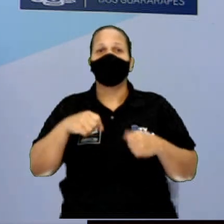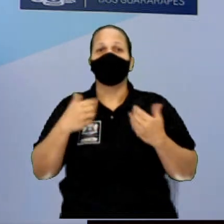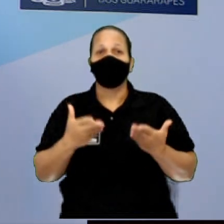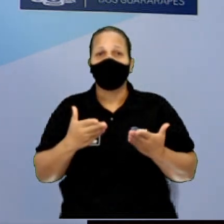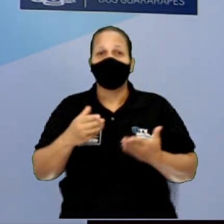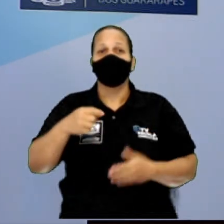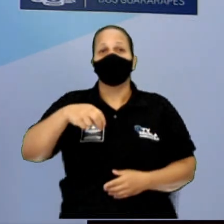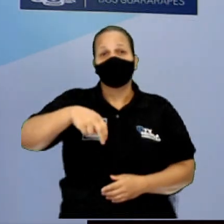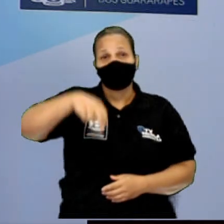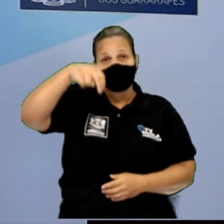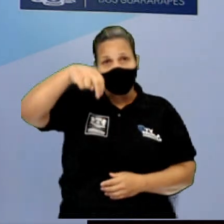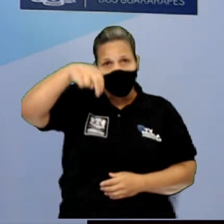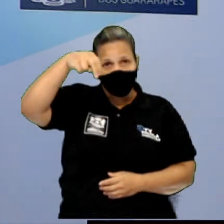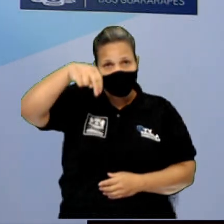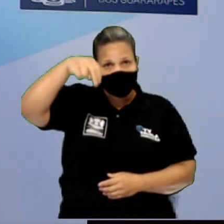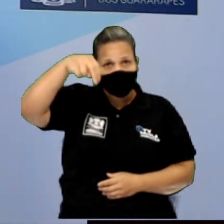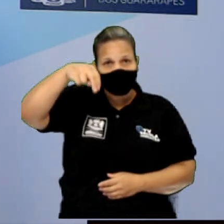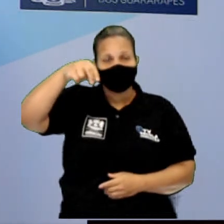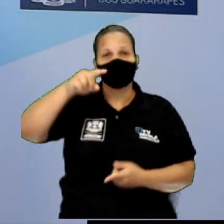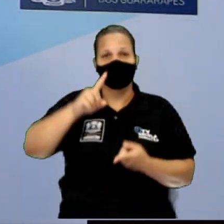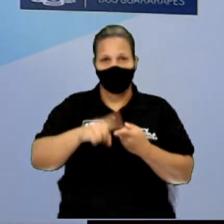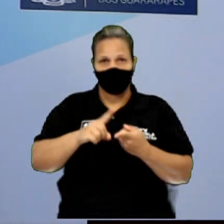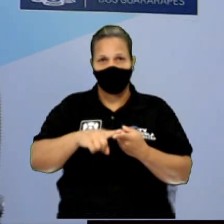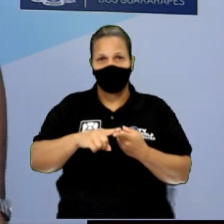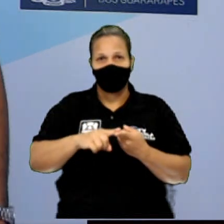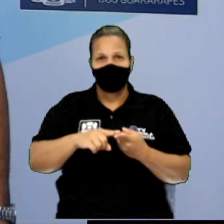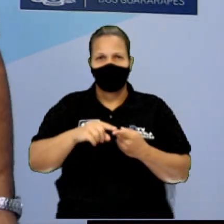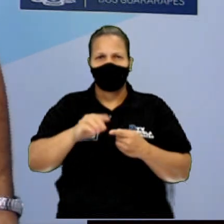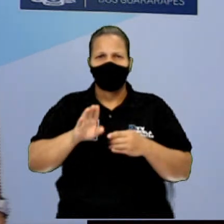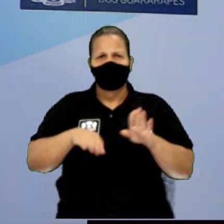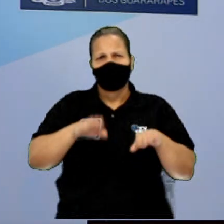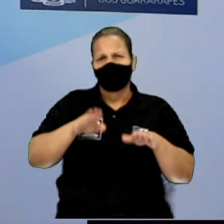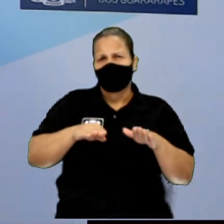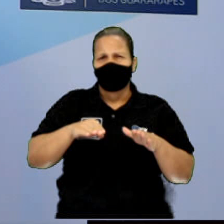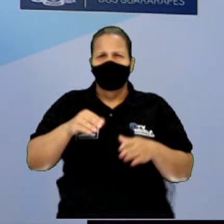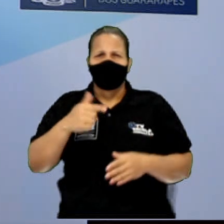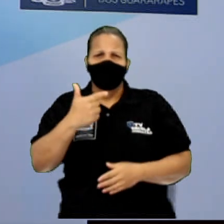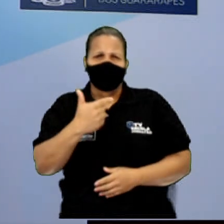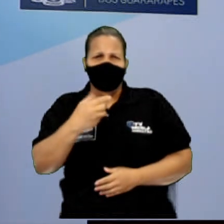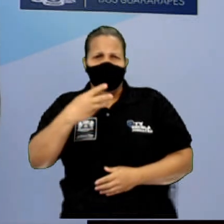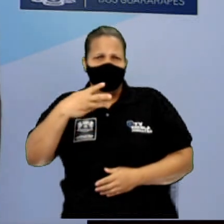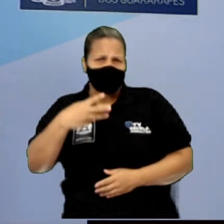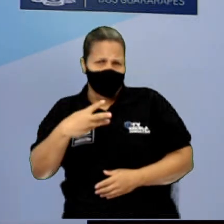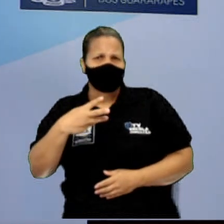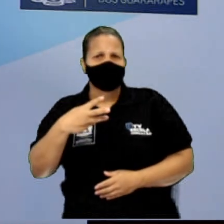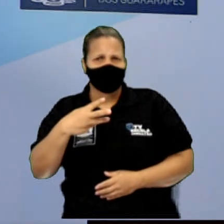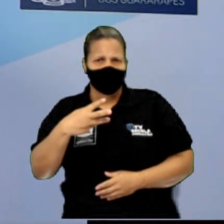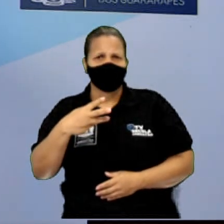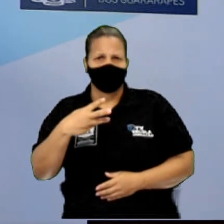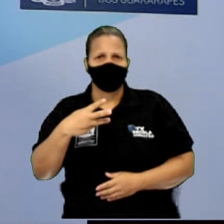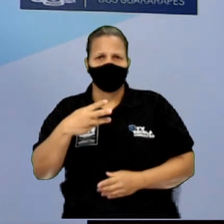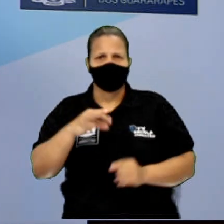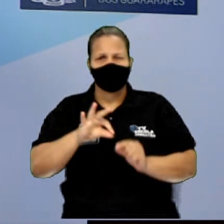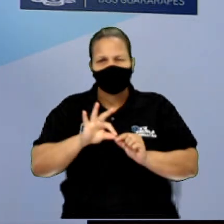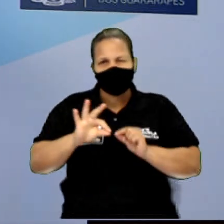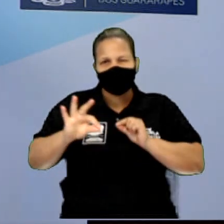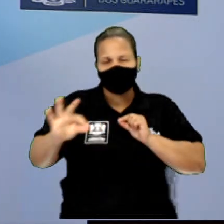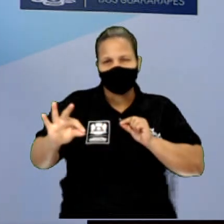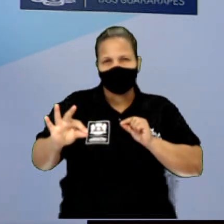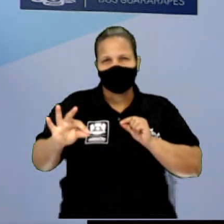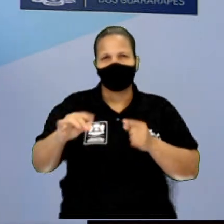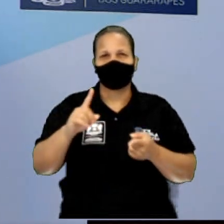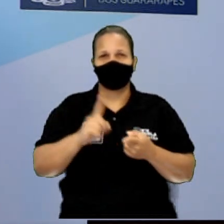da linha do Equador, a mais ou menos 23 graus de distância da linha do Equador. E nós temos o Círculo